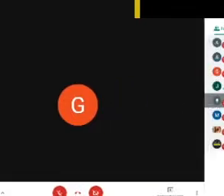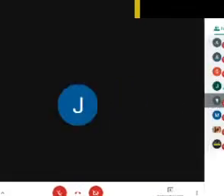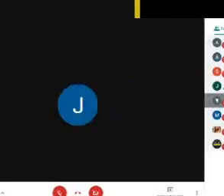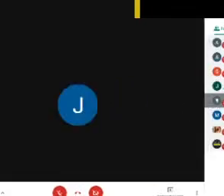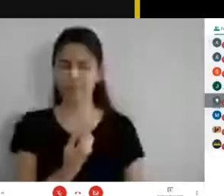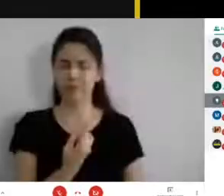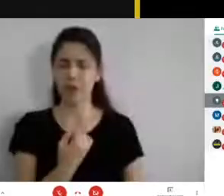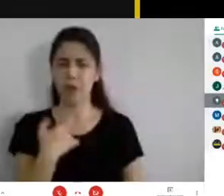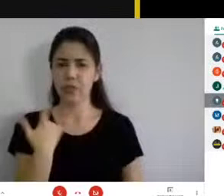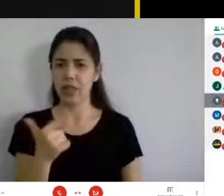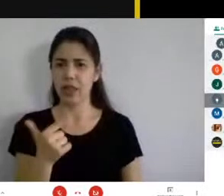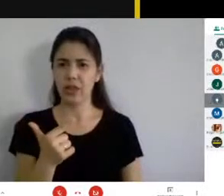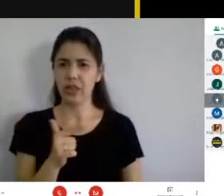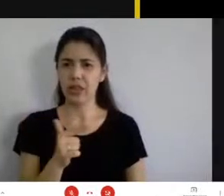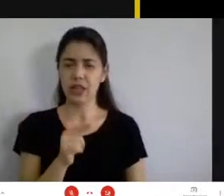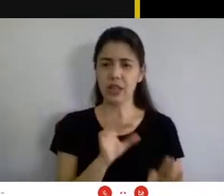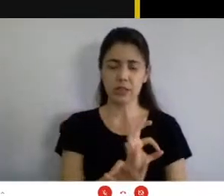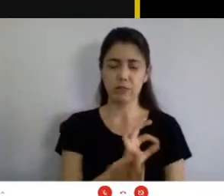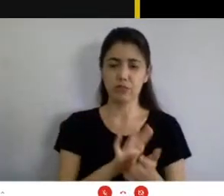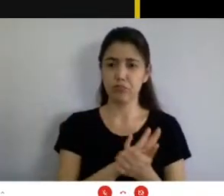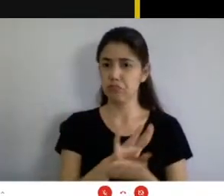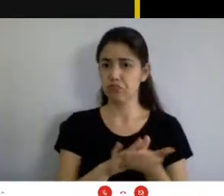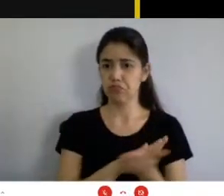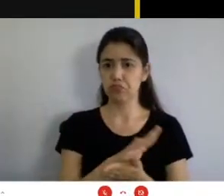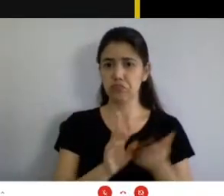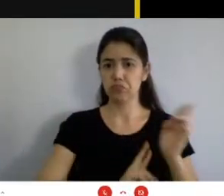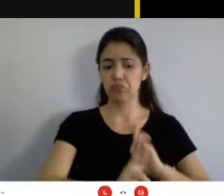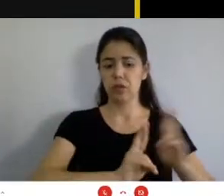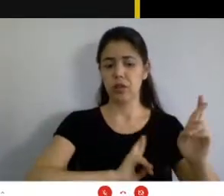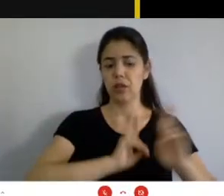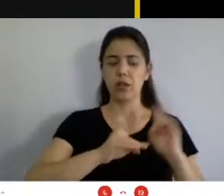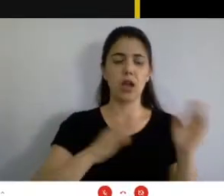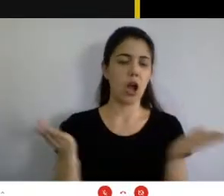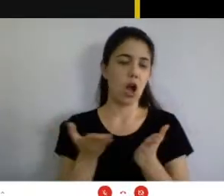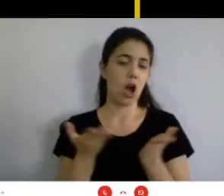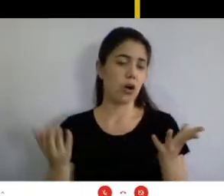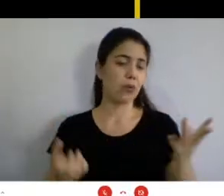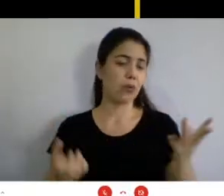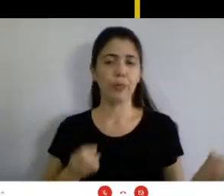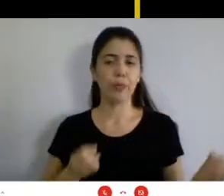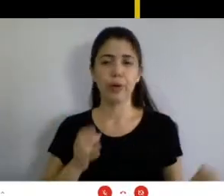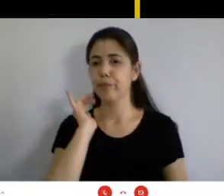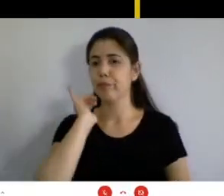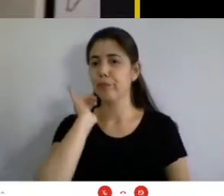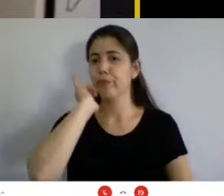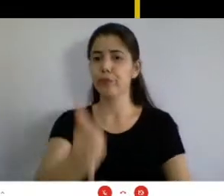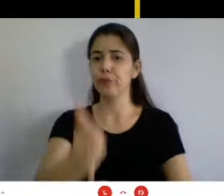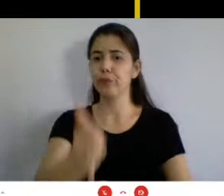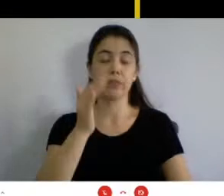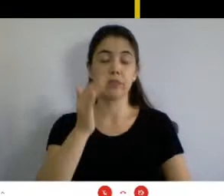retórico. A ideia romântica de uma espontaneidade, como se a gente falasse